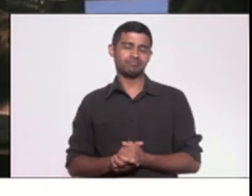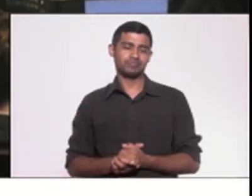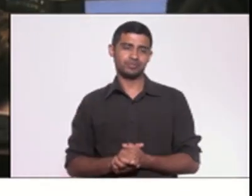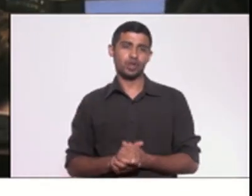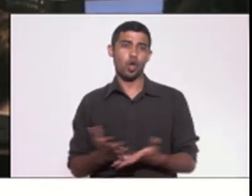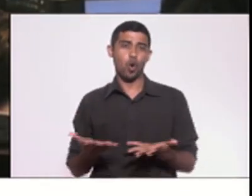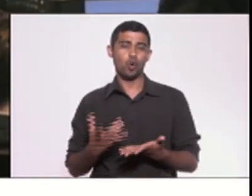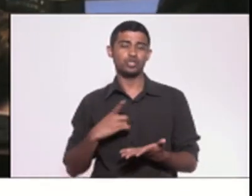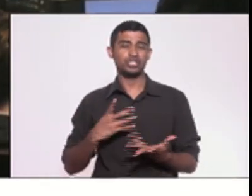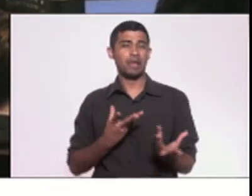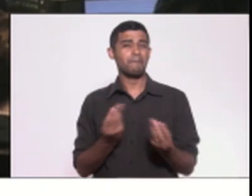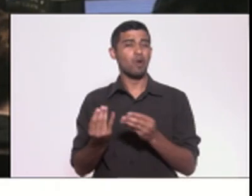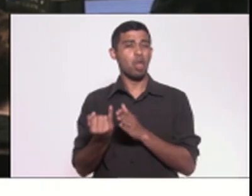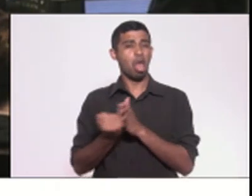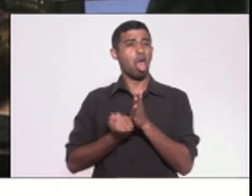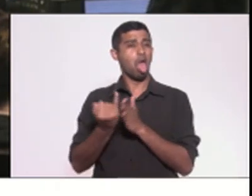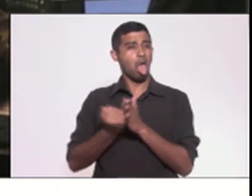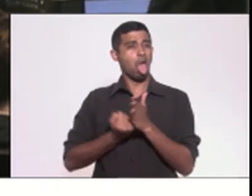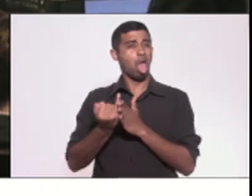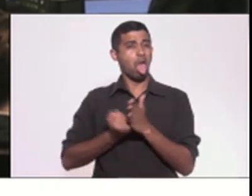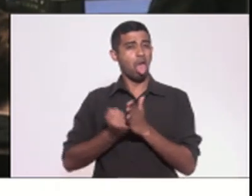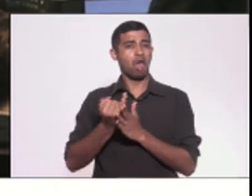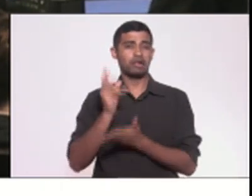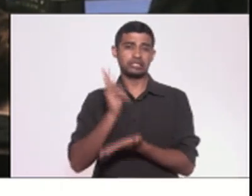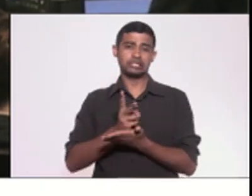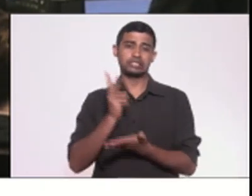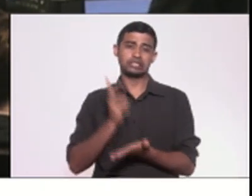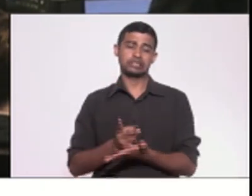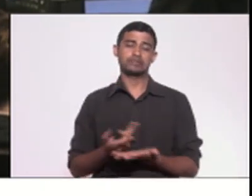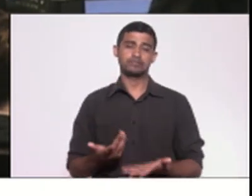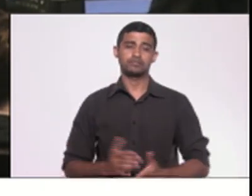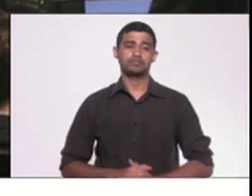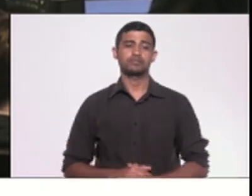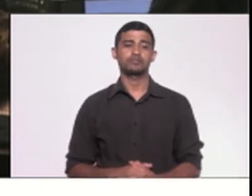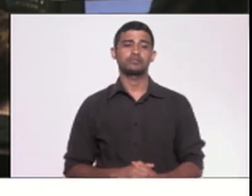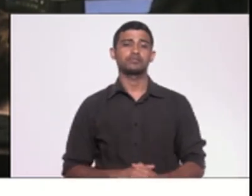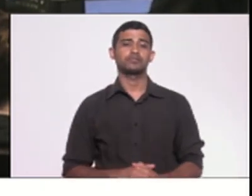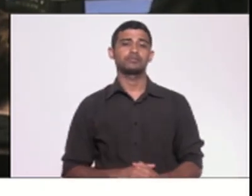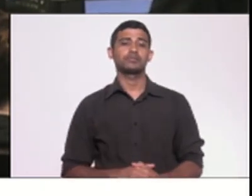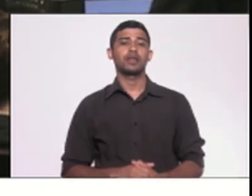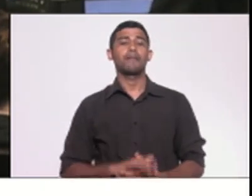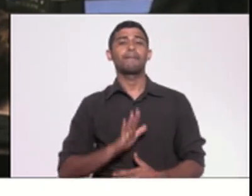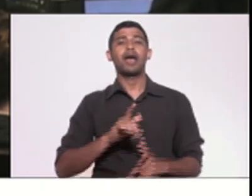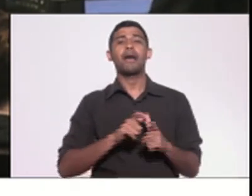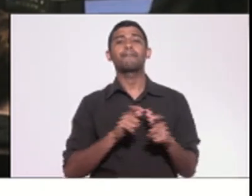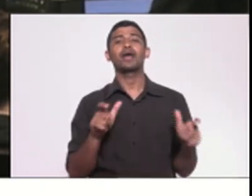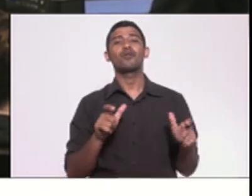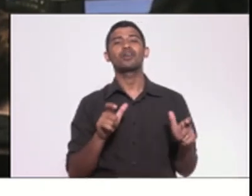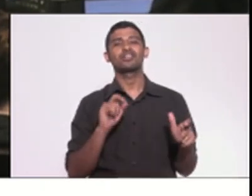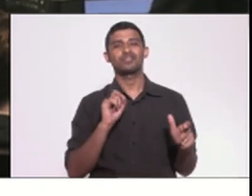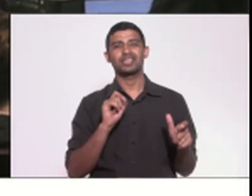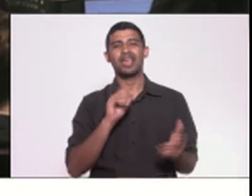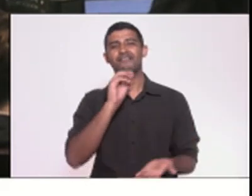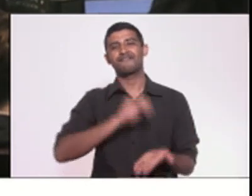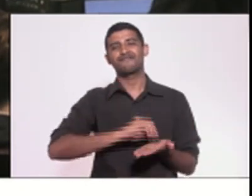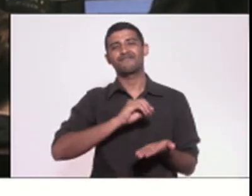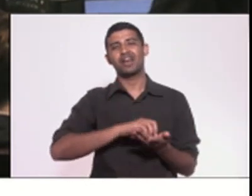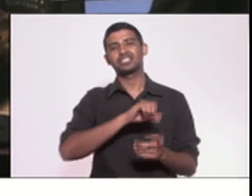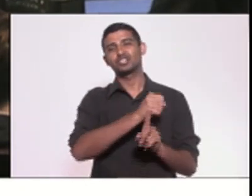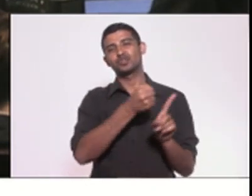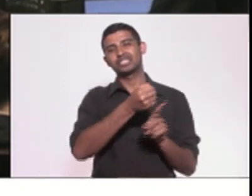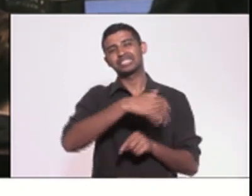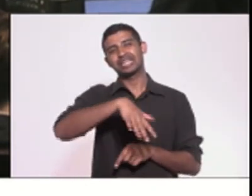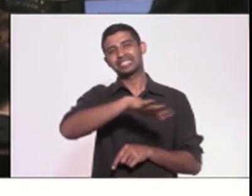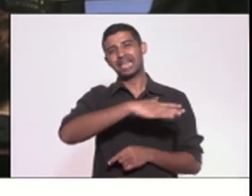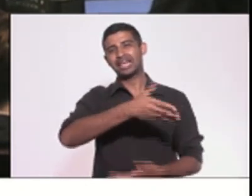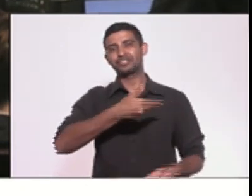bitributados, politributados. Tá? E a maior parte disso vem da falta também do compromisso social, uma ausência